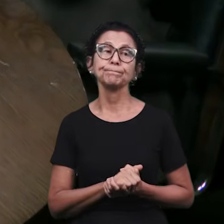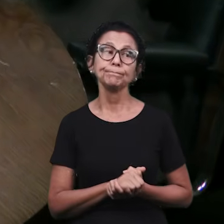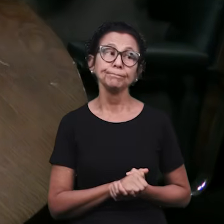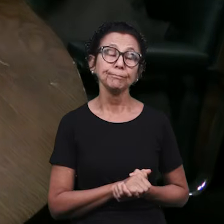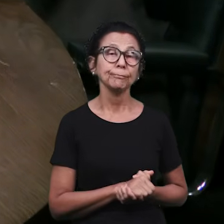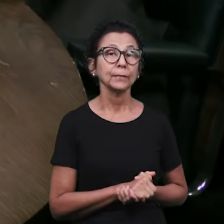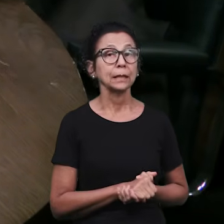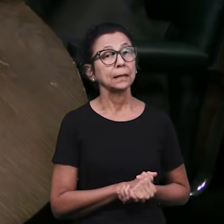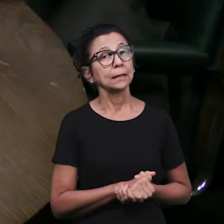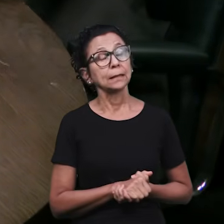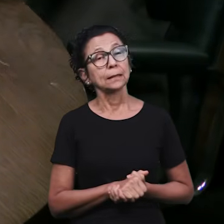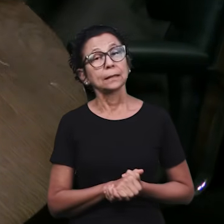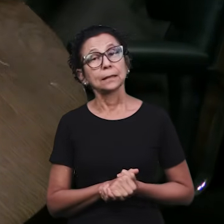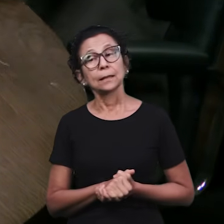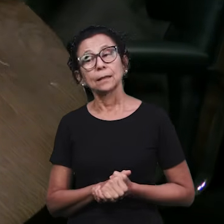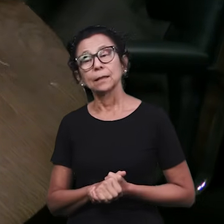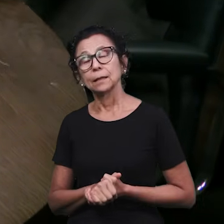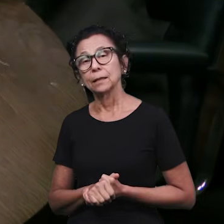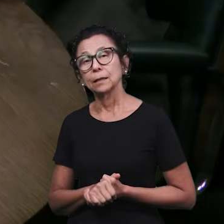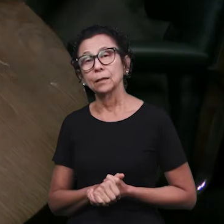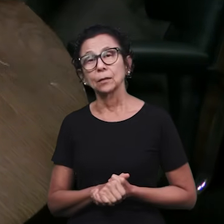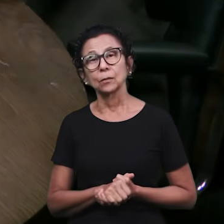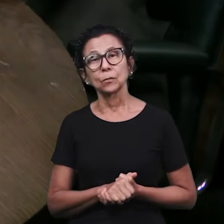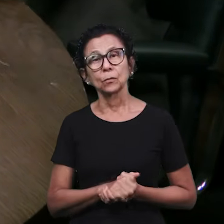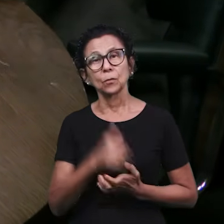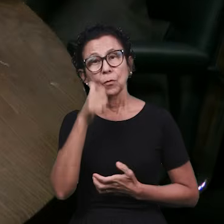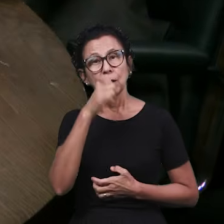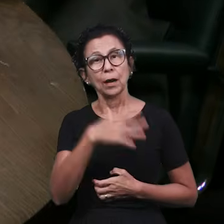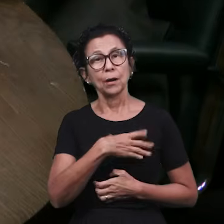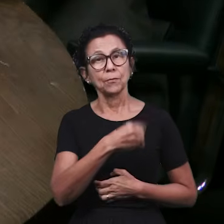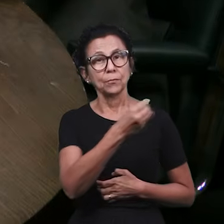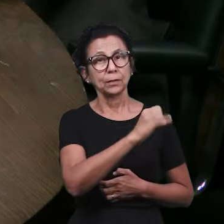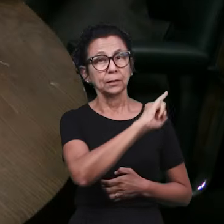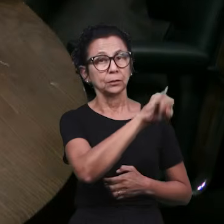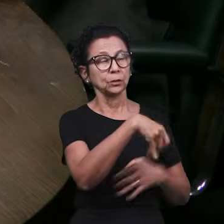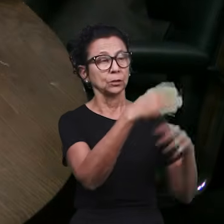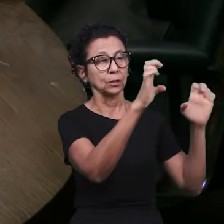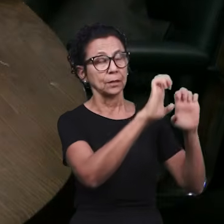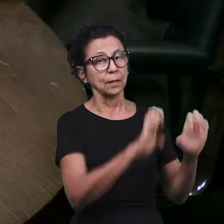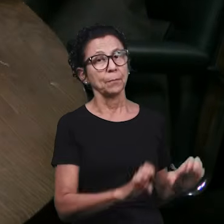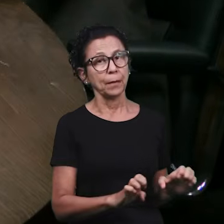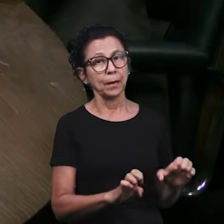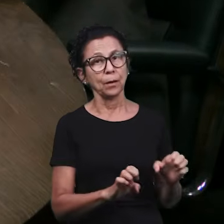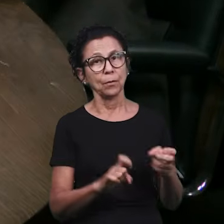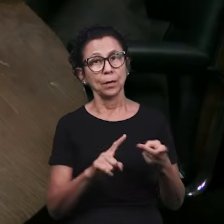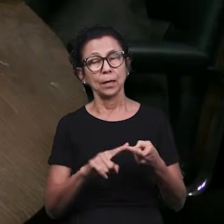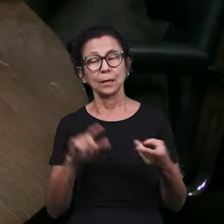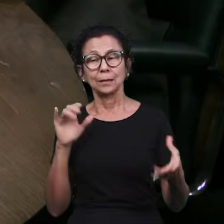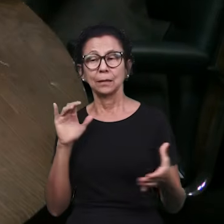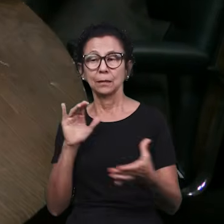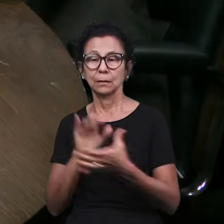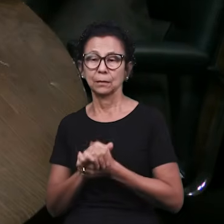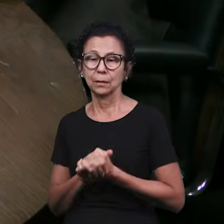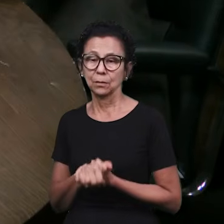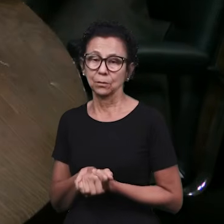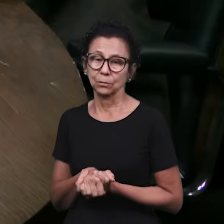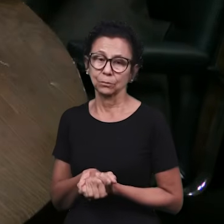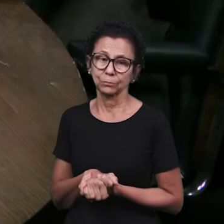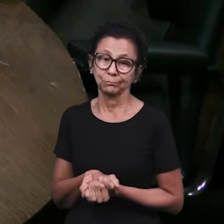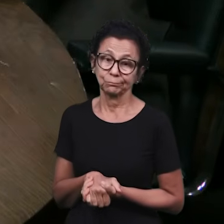nossos filhos, principalmente adultos, que nos foge a nossa alçada, a não ser orar. Só que eles